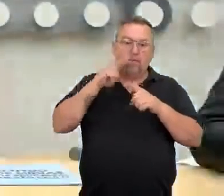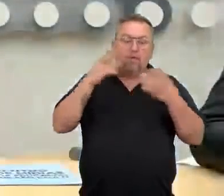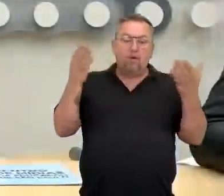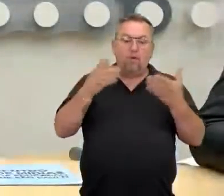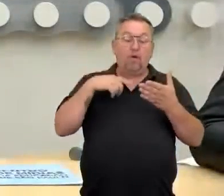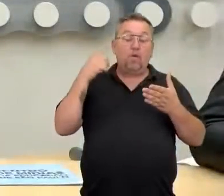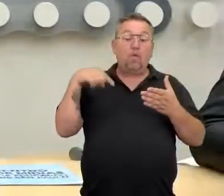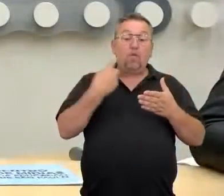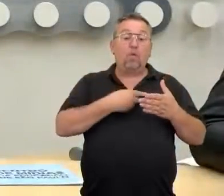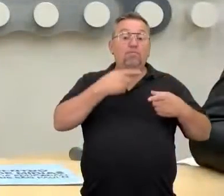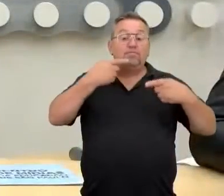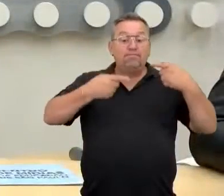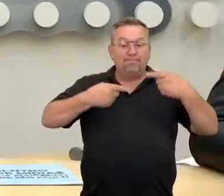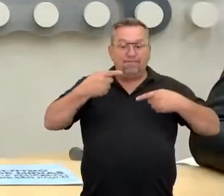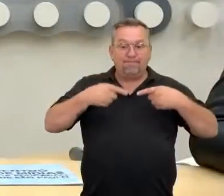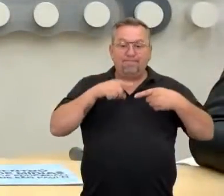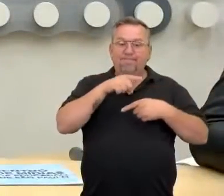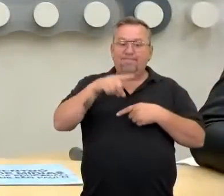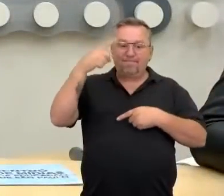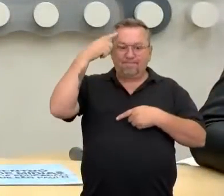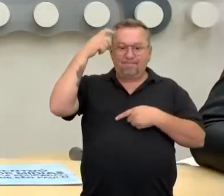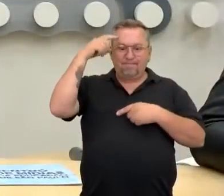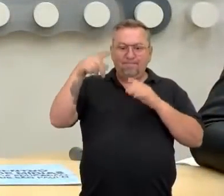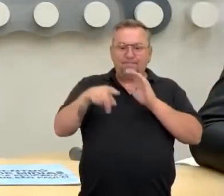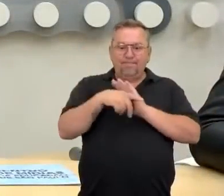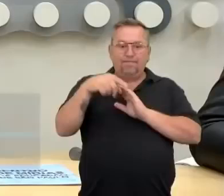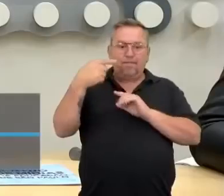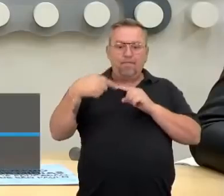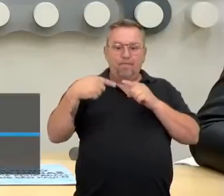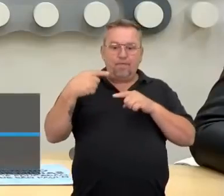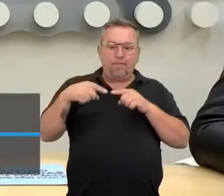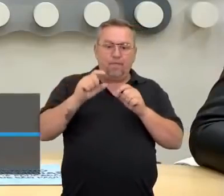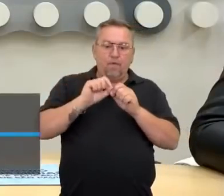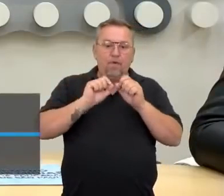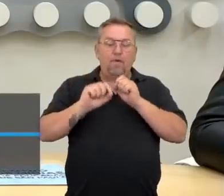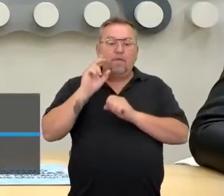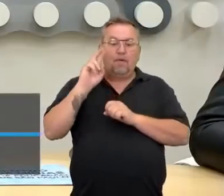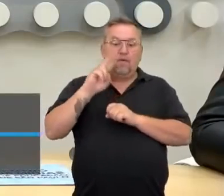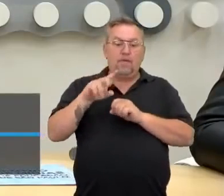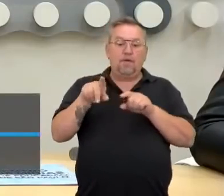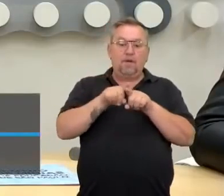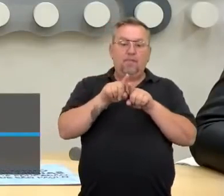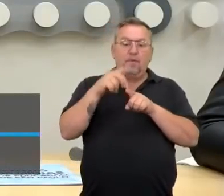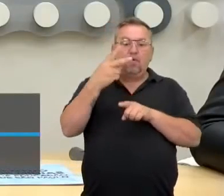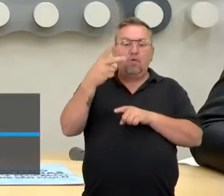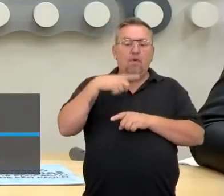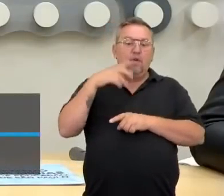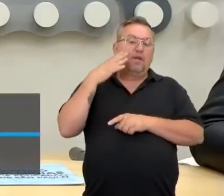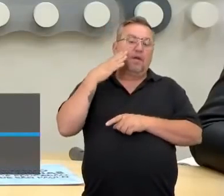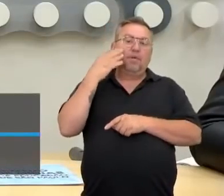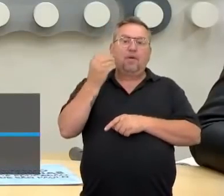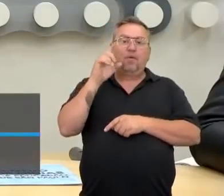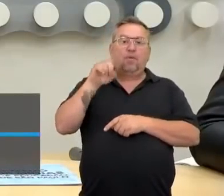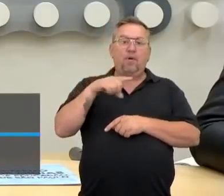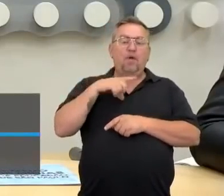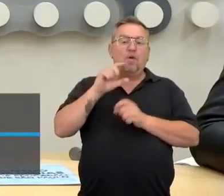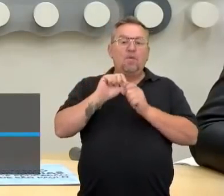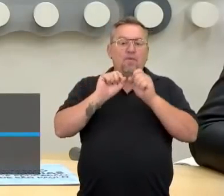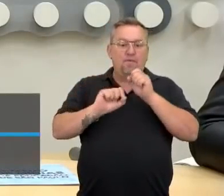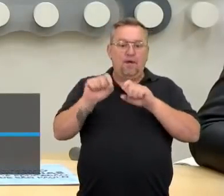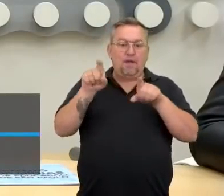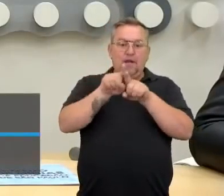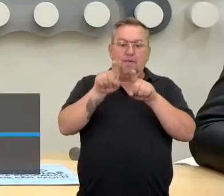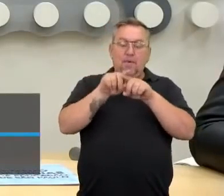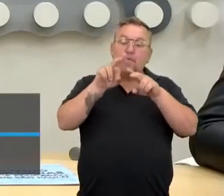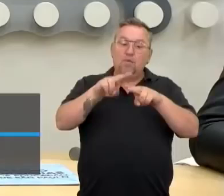nosso debate. E para você criar o seu debate, você precisa aí ver os dois lados, saber o que é, como funciona. E também